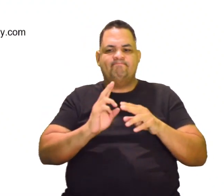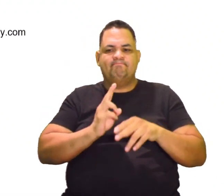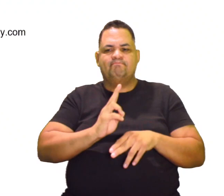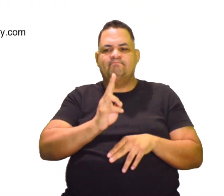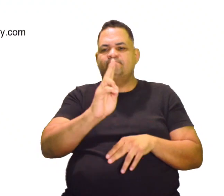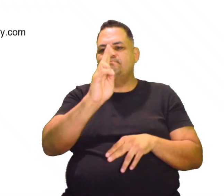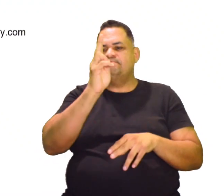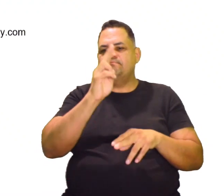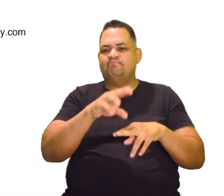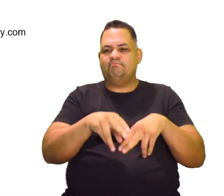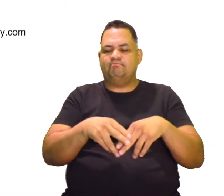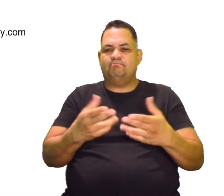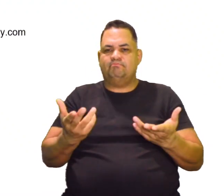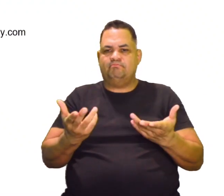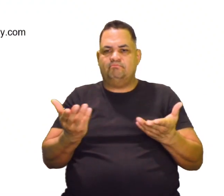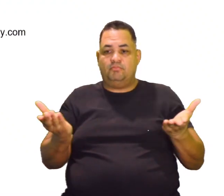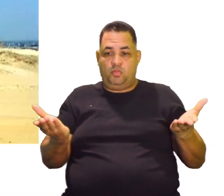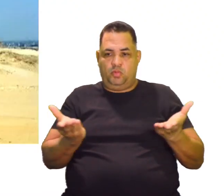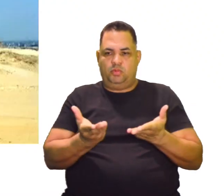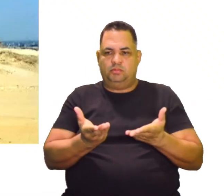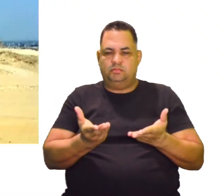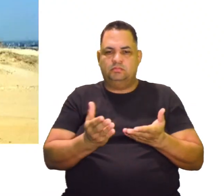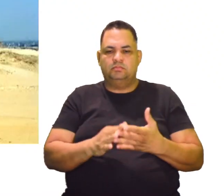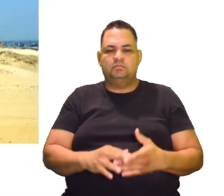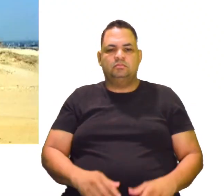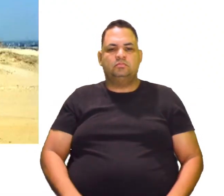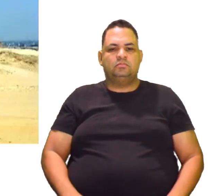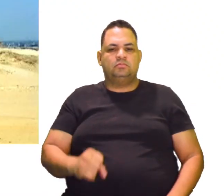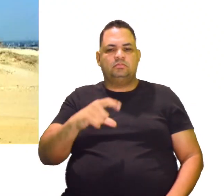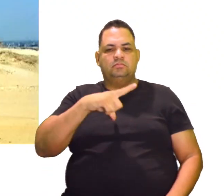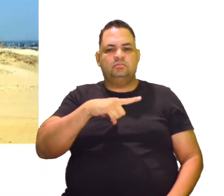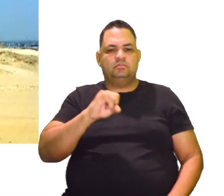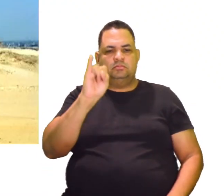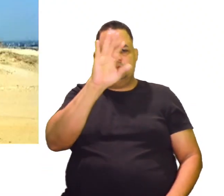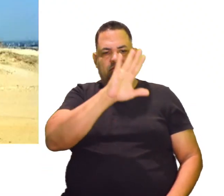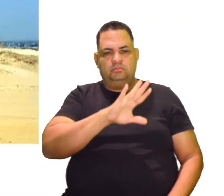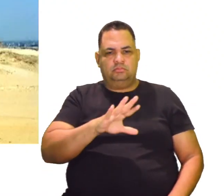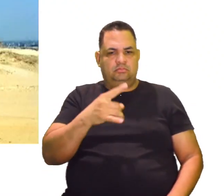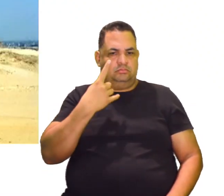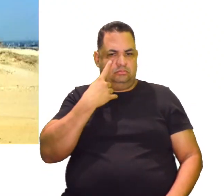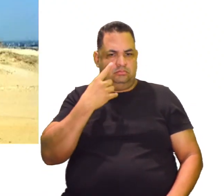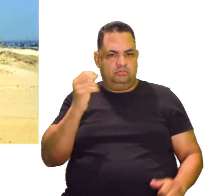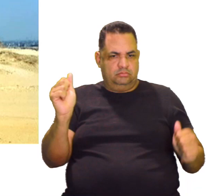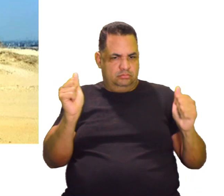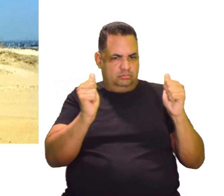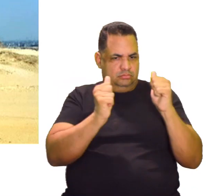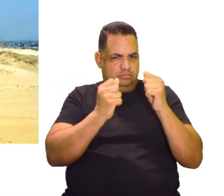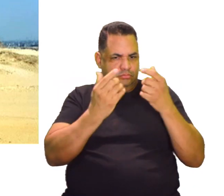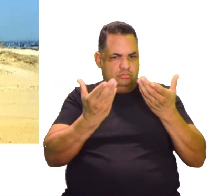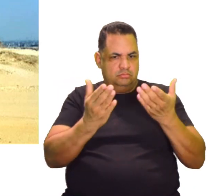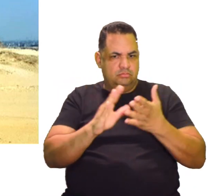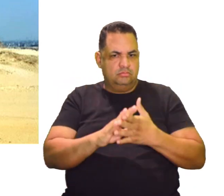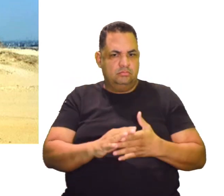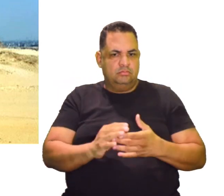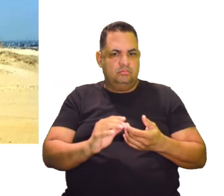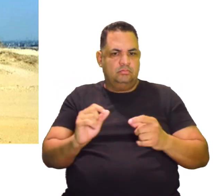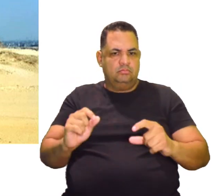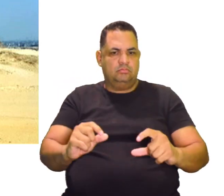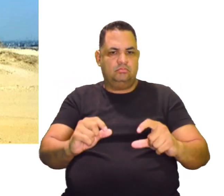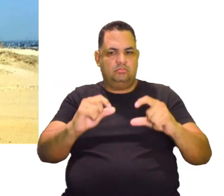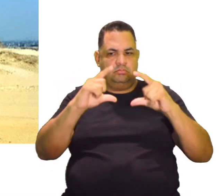perpetuam, né, até hoje. Aqui uma imagem mais de perto, eu queria